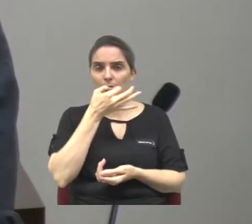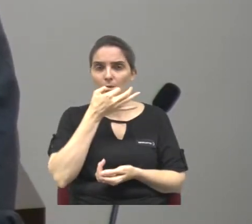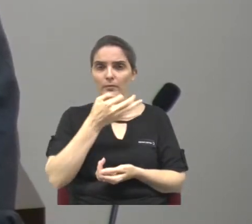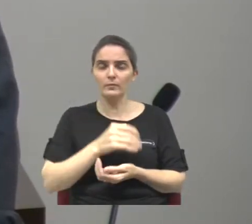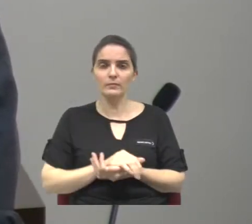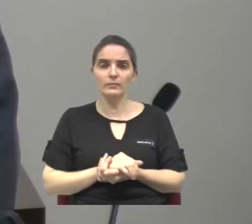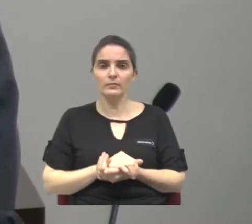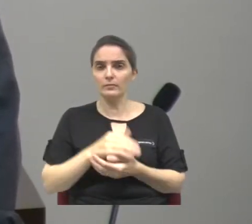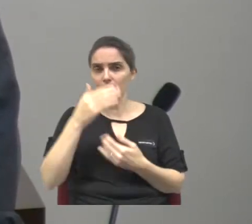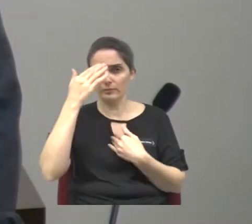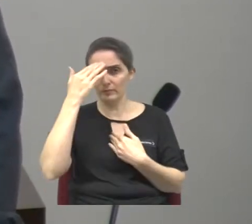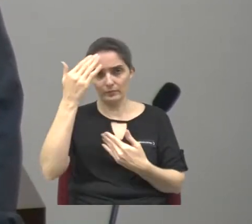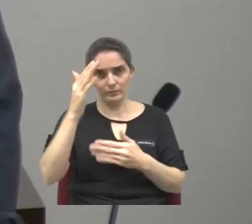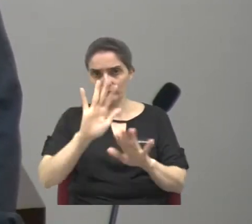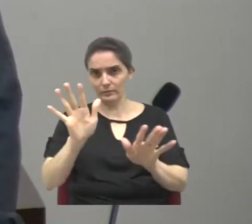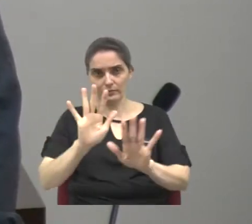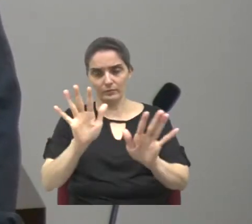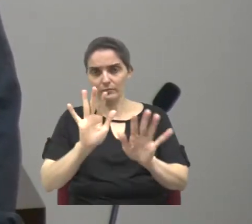Obrigada, vereador.